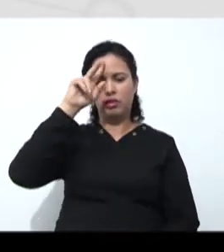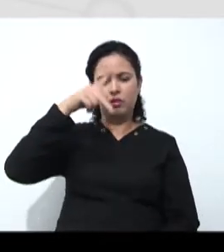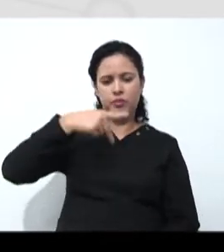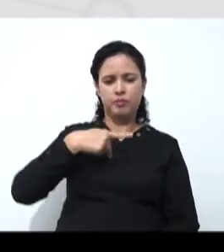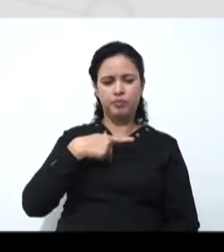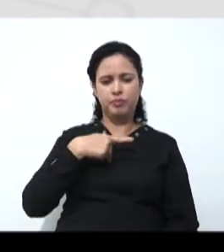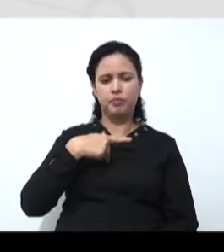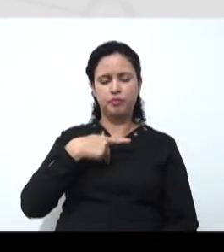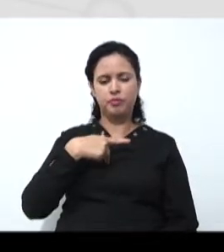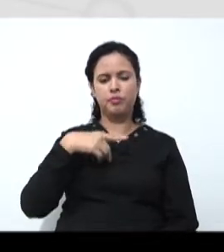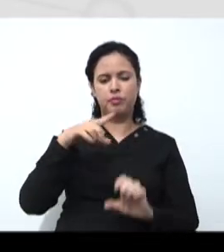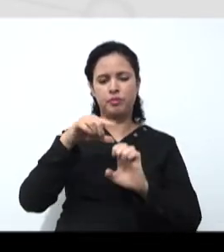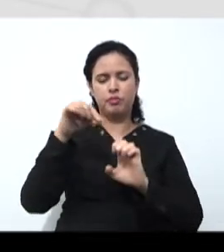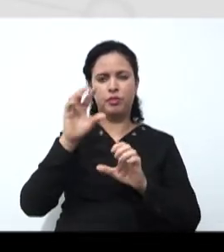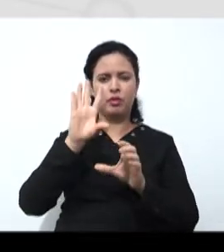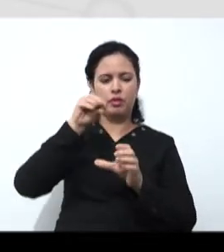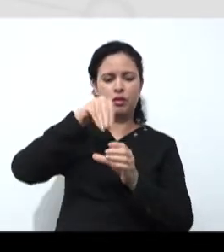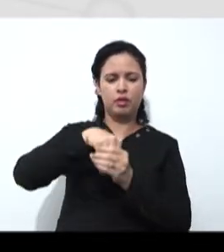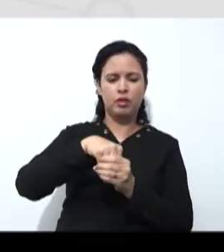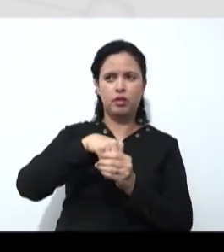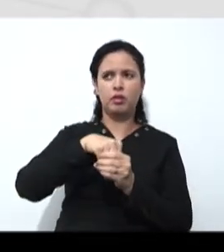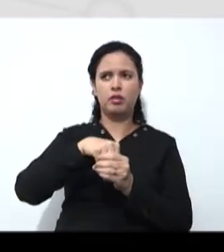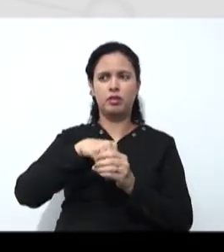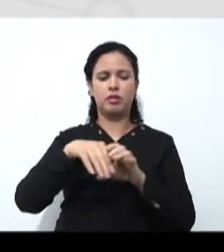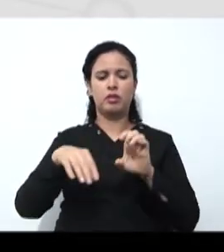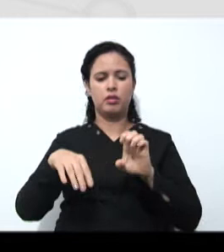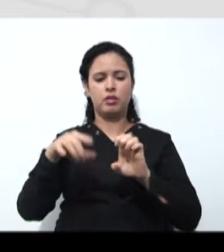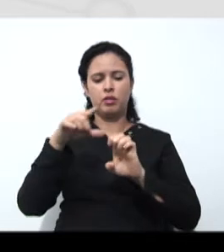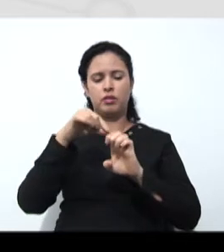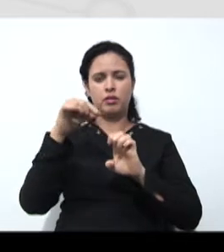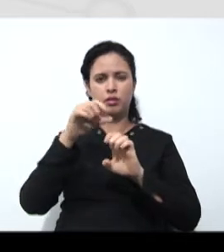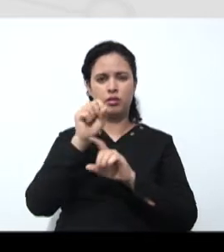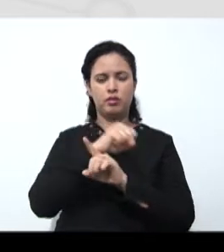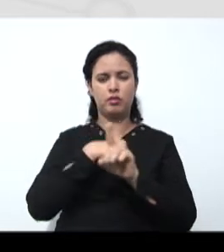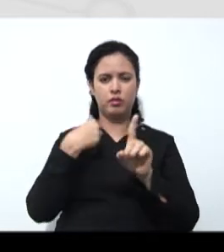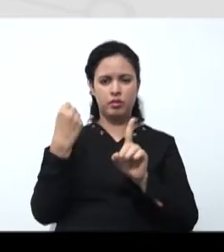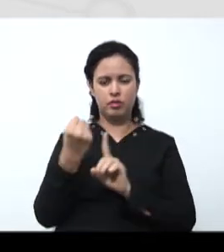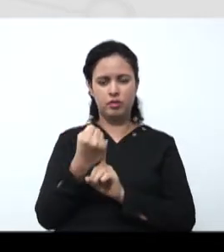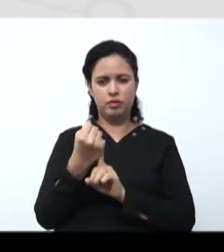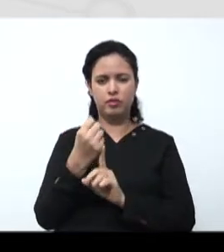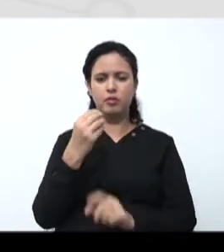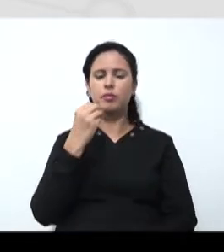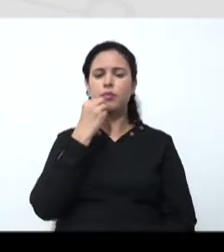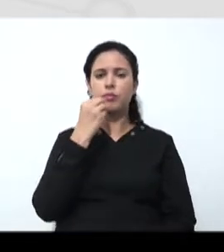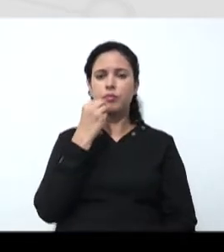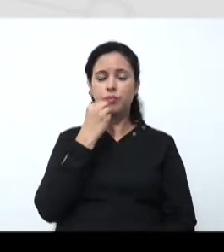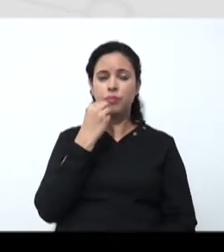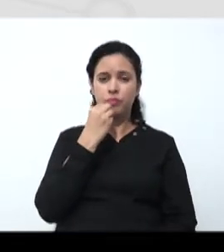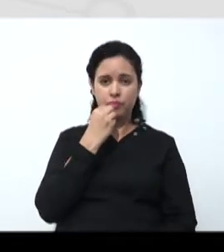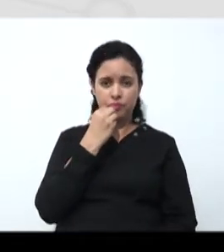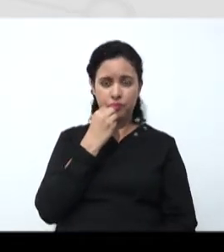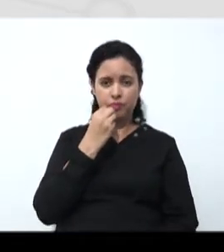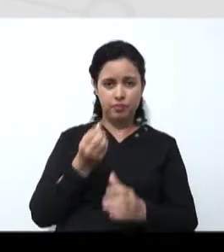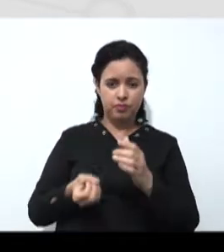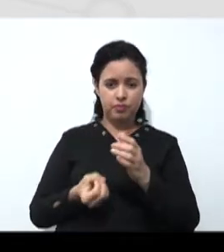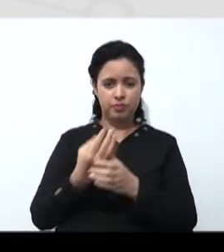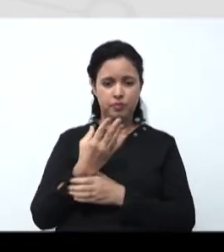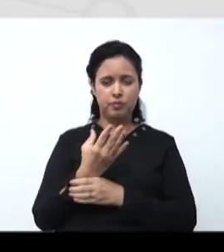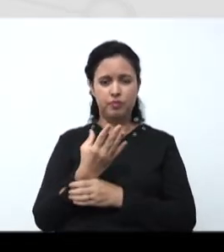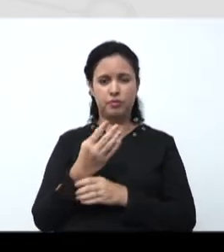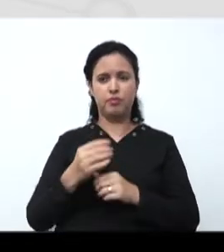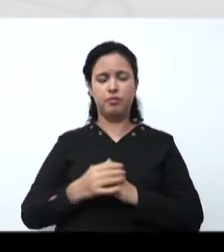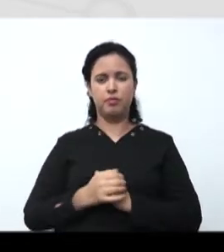o interno e o social. Então, o tipo de empreendedor independente é aquela pessoa que aproveita a oportunidade e cria o próprio negócio.